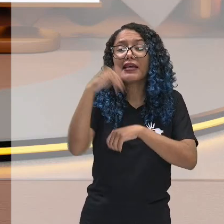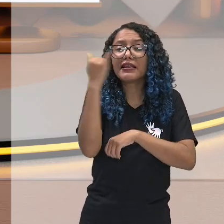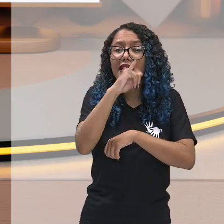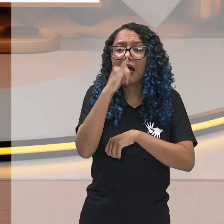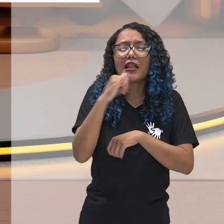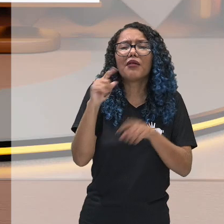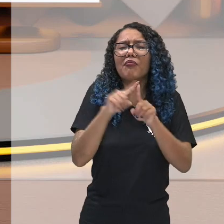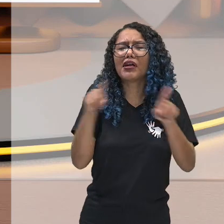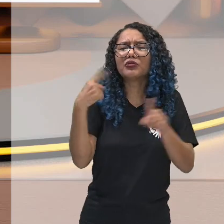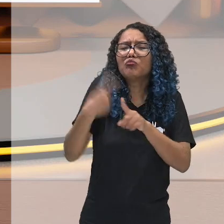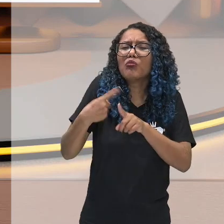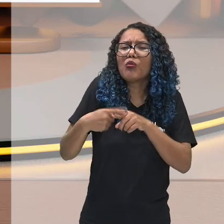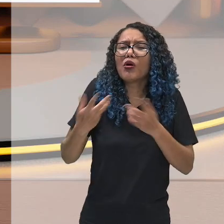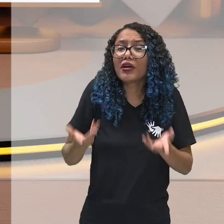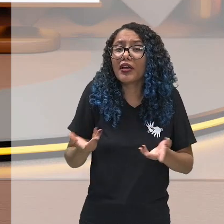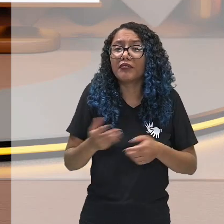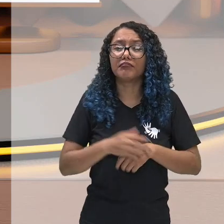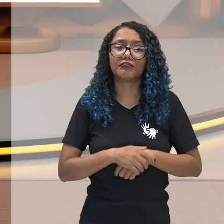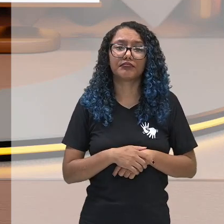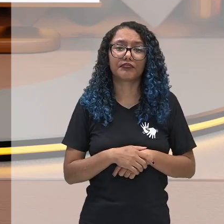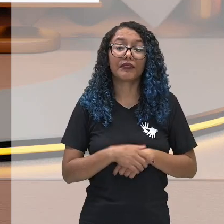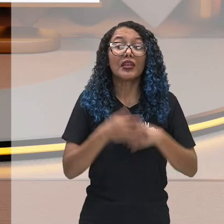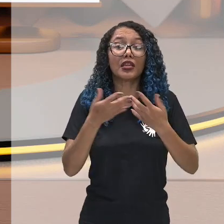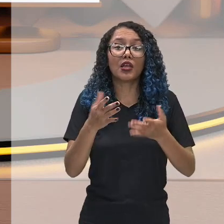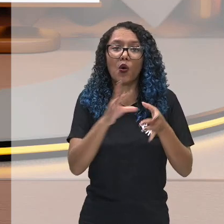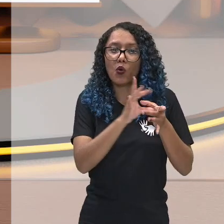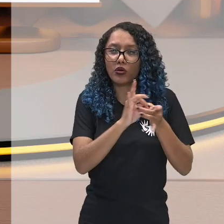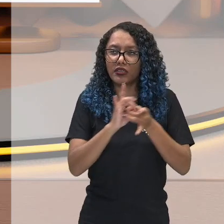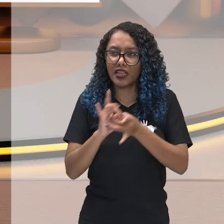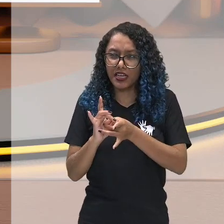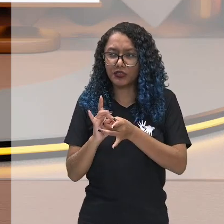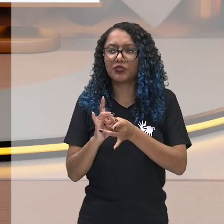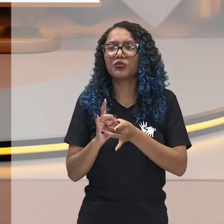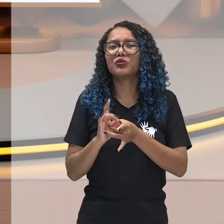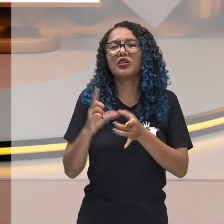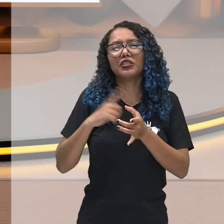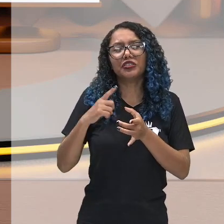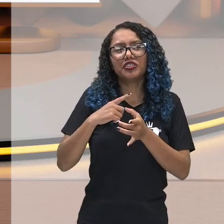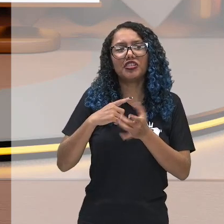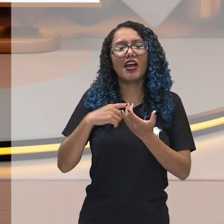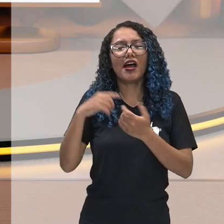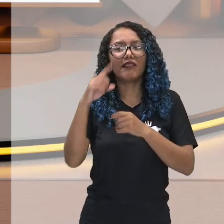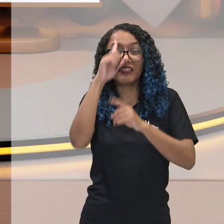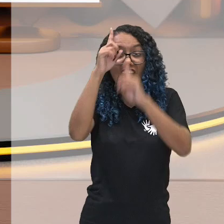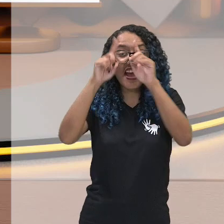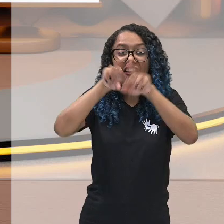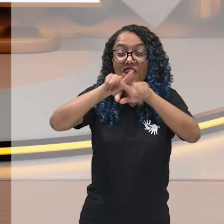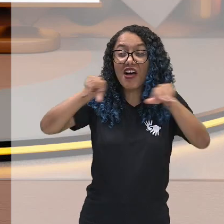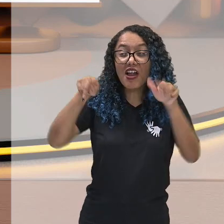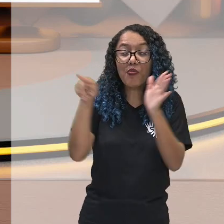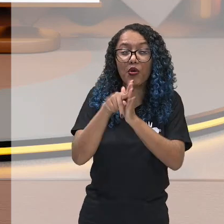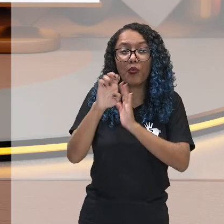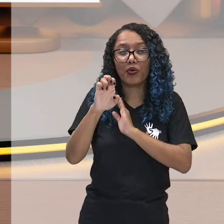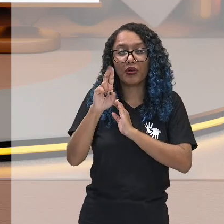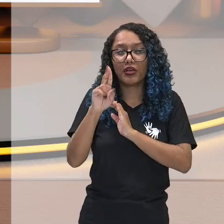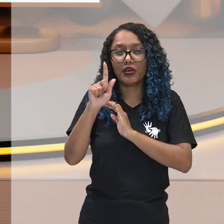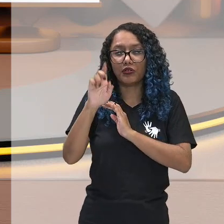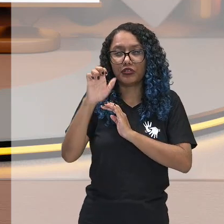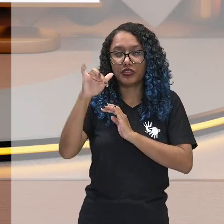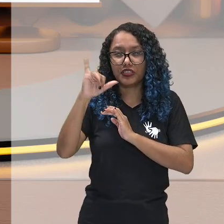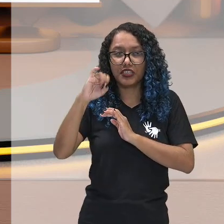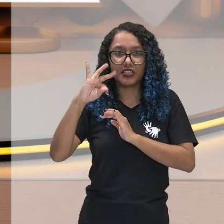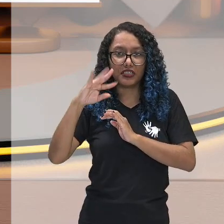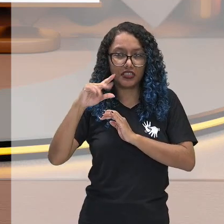por um momento em que ideias eugenistas começaram então a adentrar dentro do